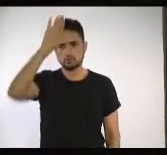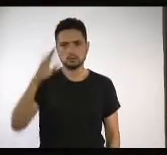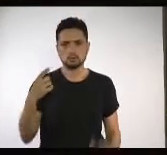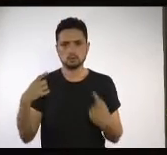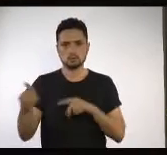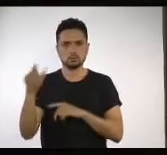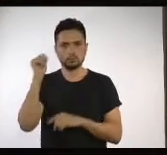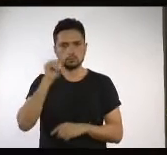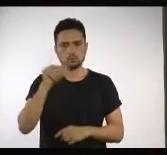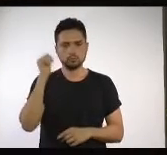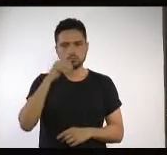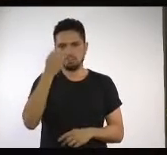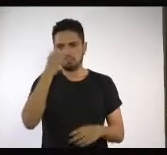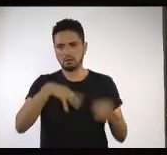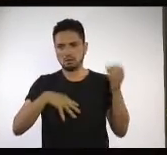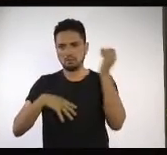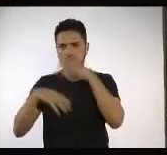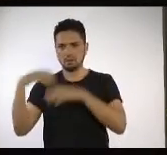as mais